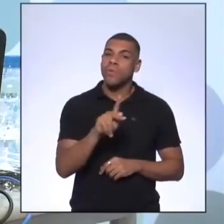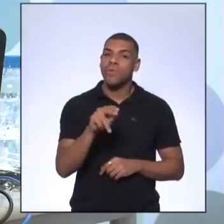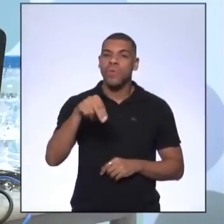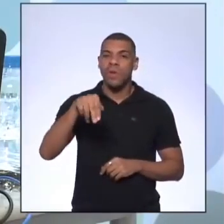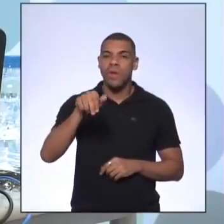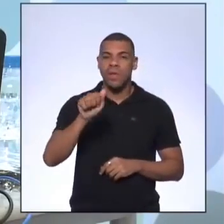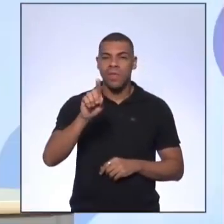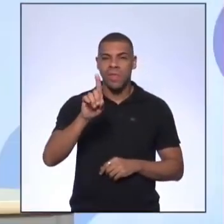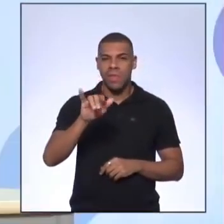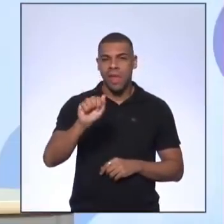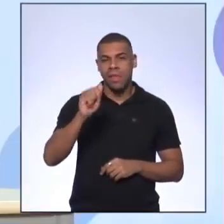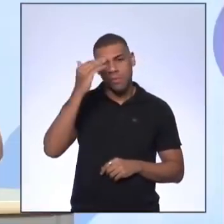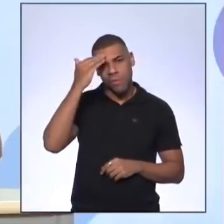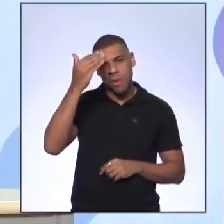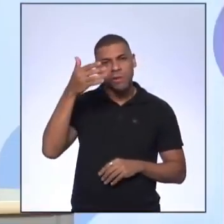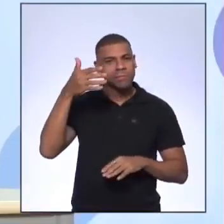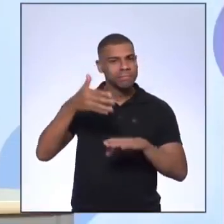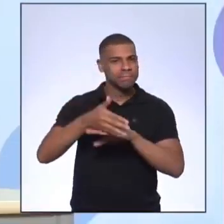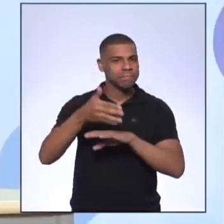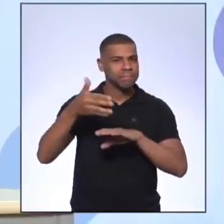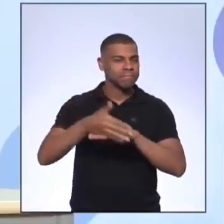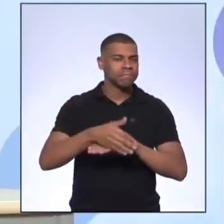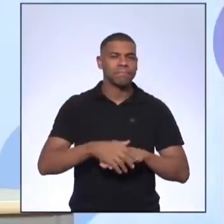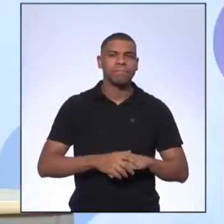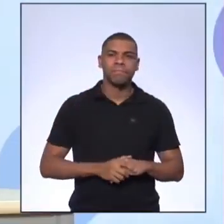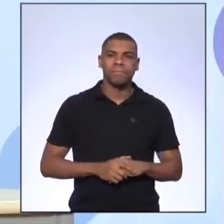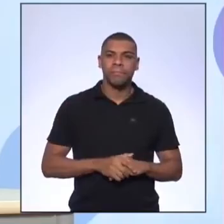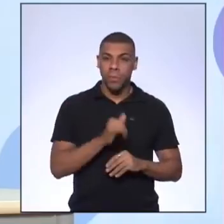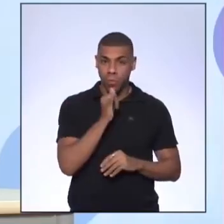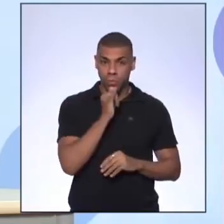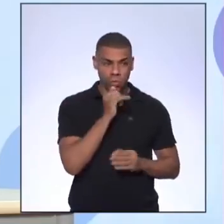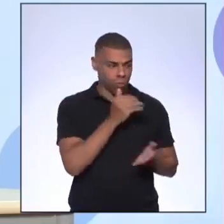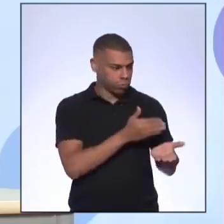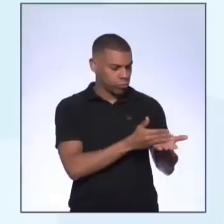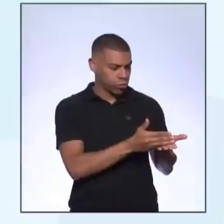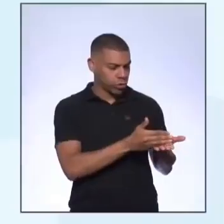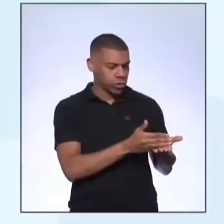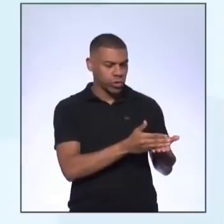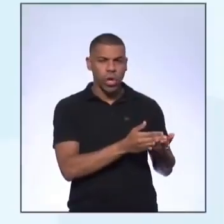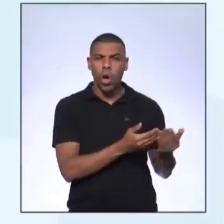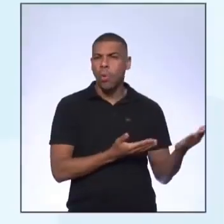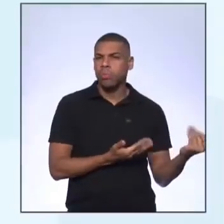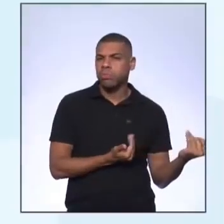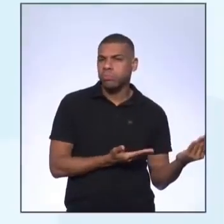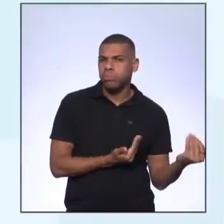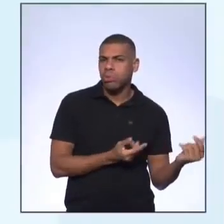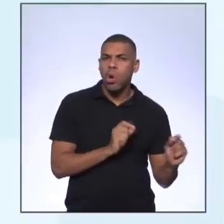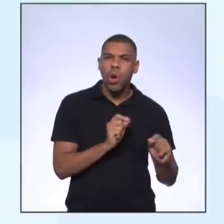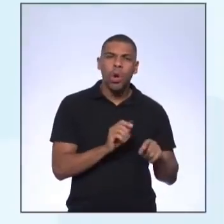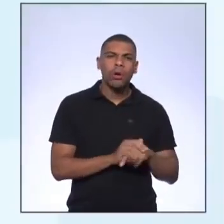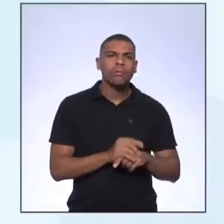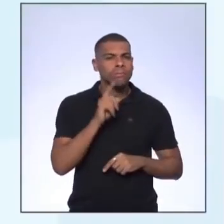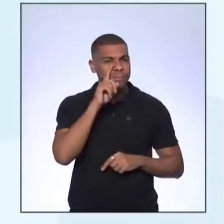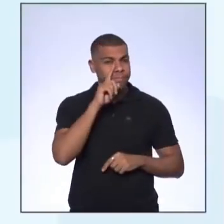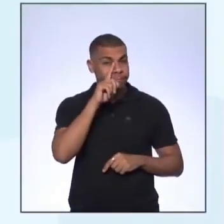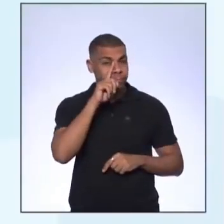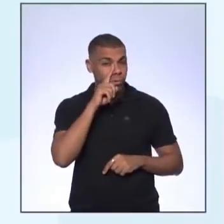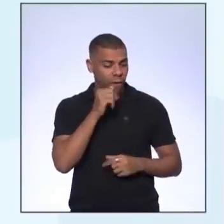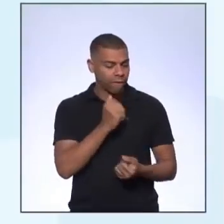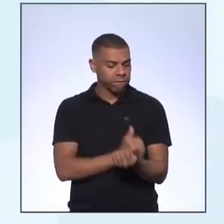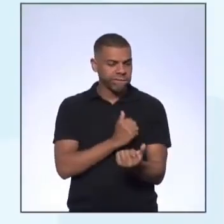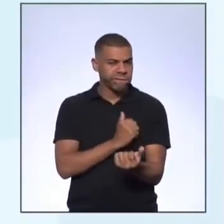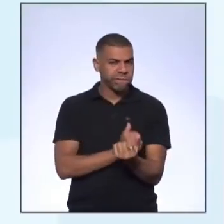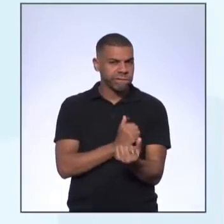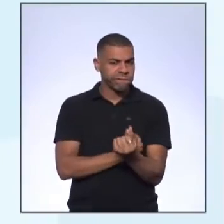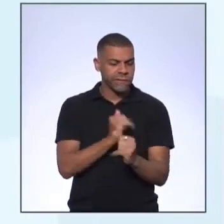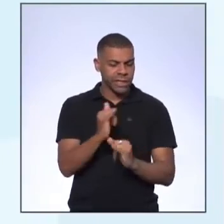Marci, muito obrigado pela participação. Exemplo da introdução. Os adolescentes e a perigosa dependência do mundo virtual, por Alessandra